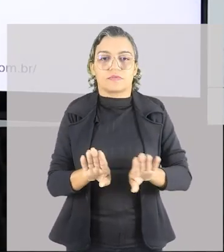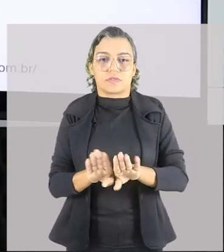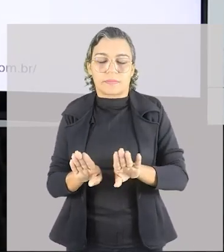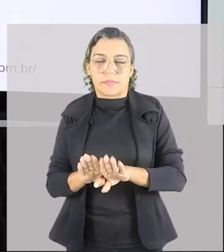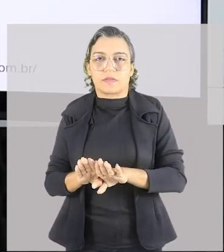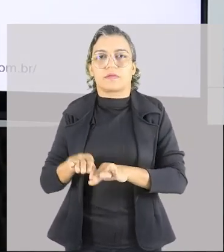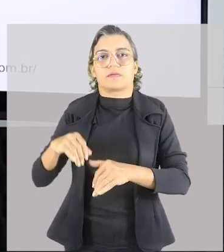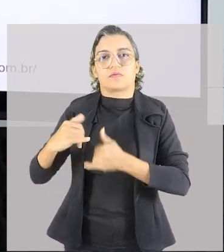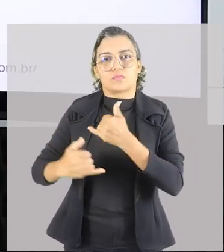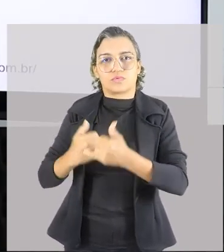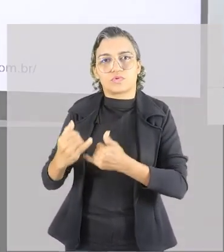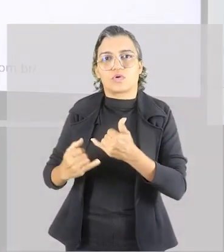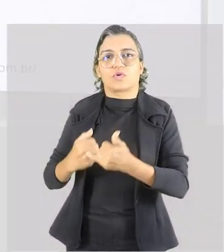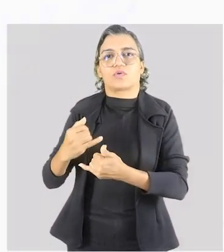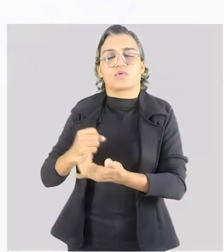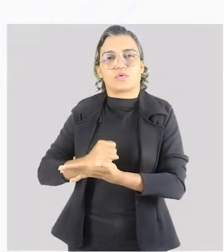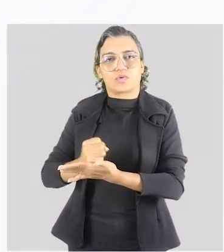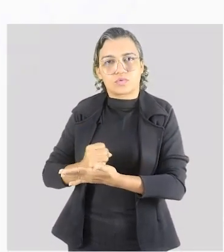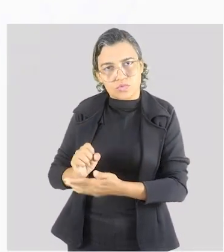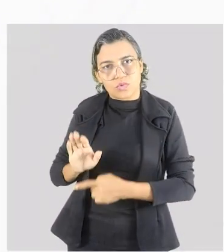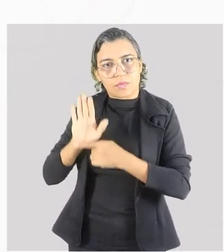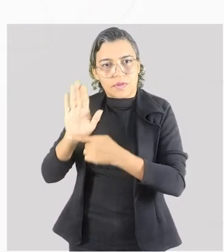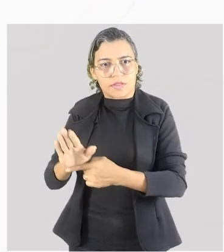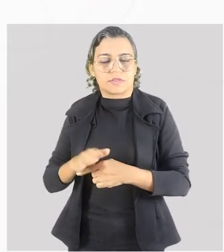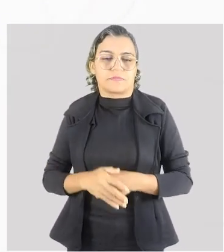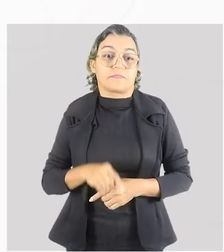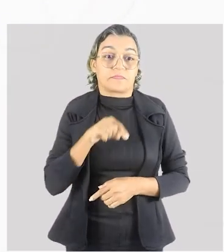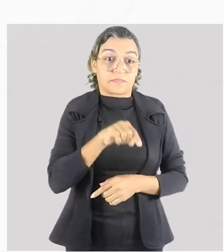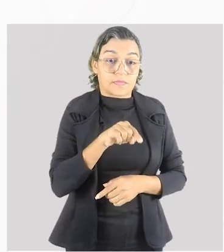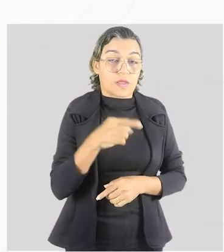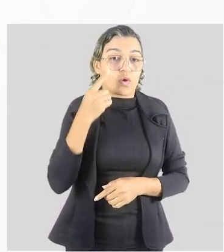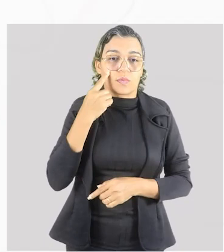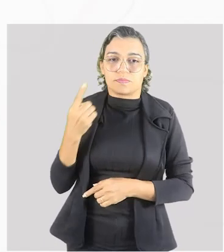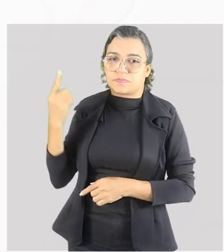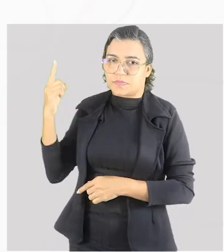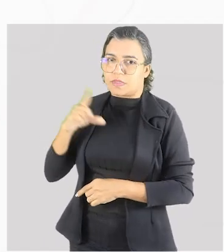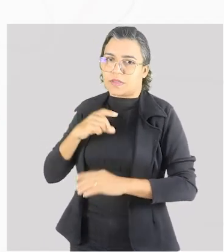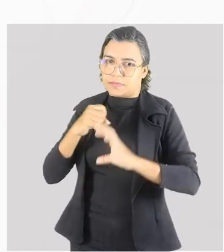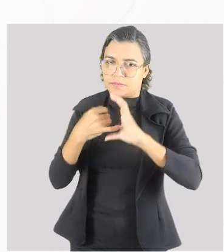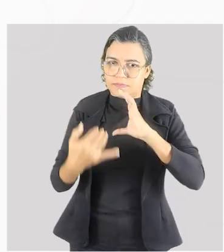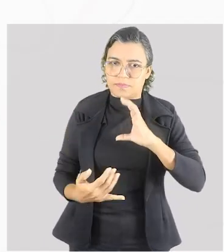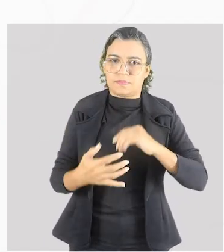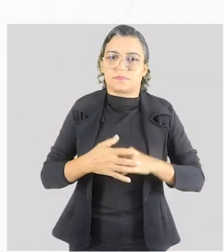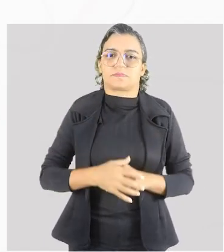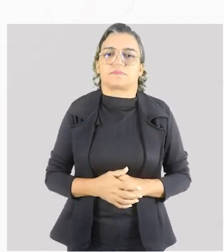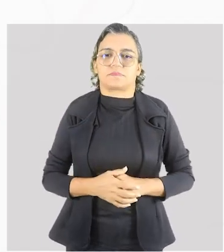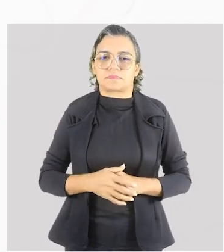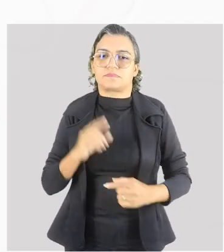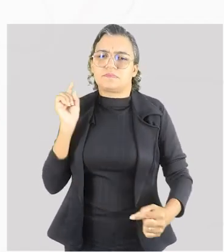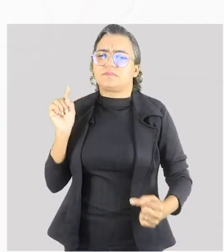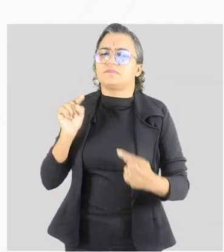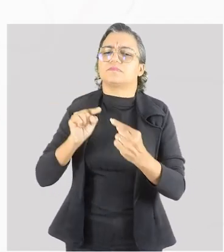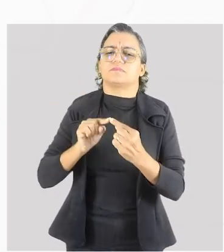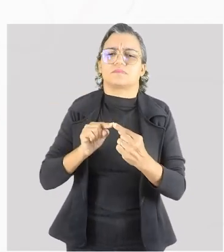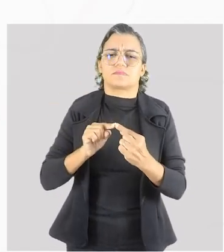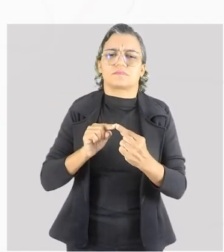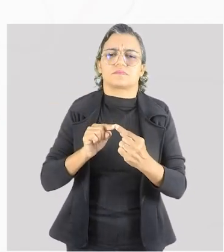jogos competitivos, eles têm algumas características, como eles têm um